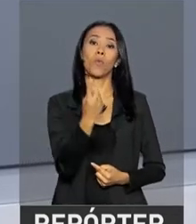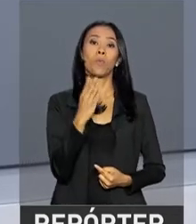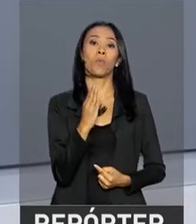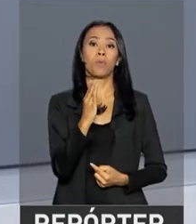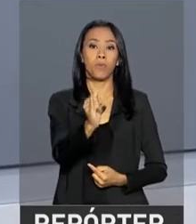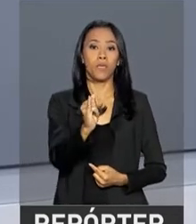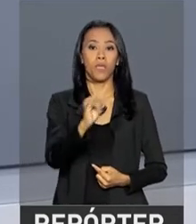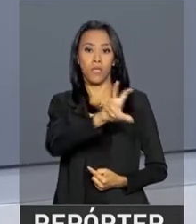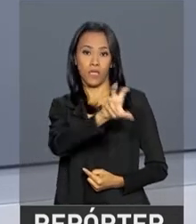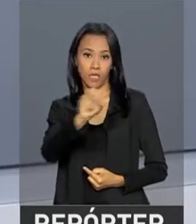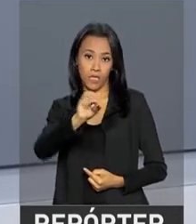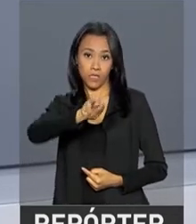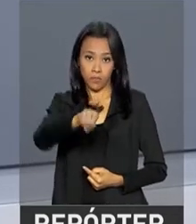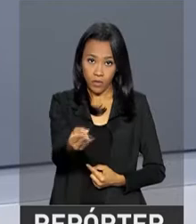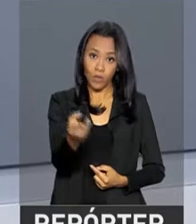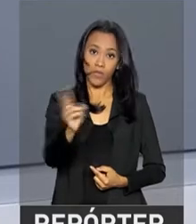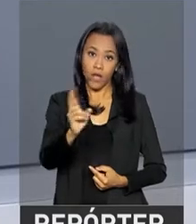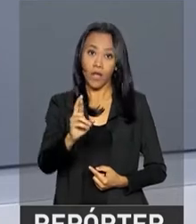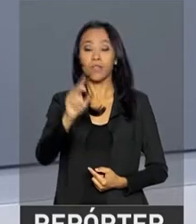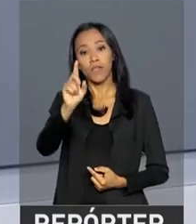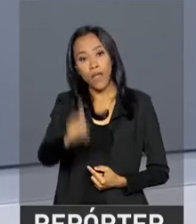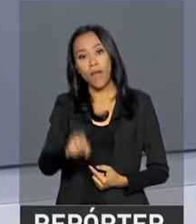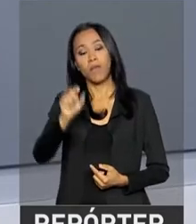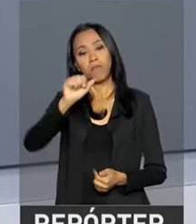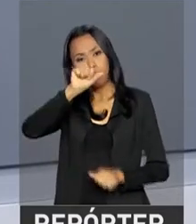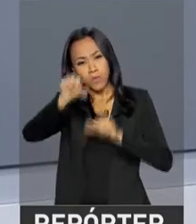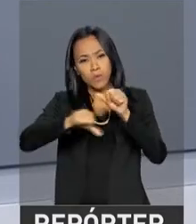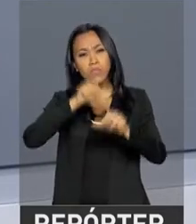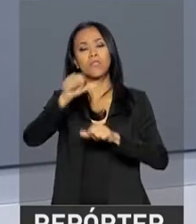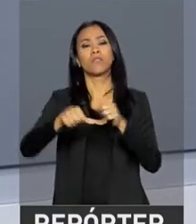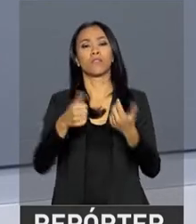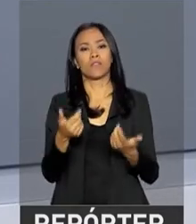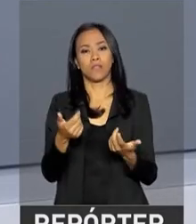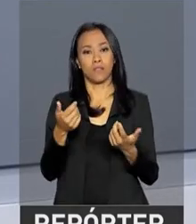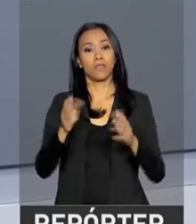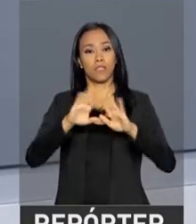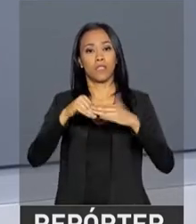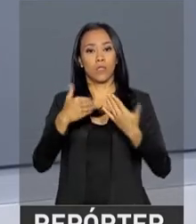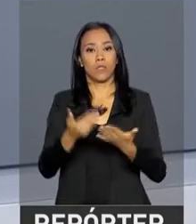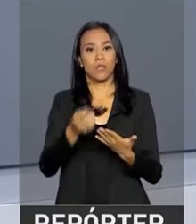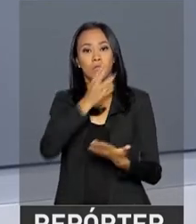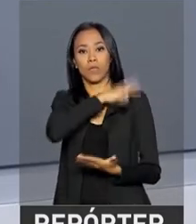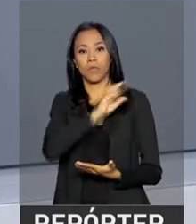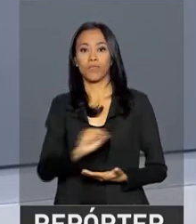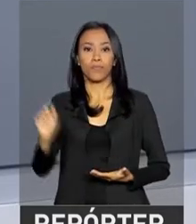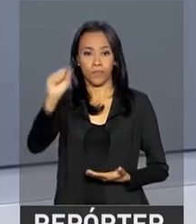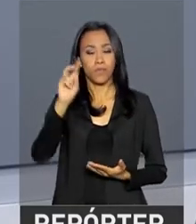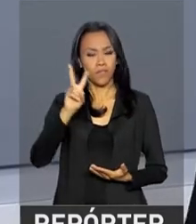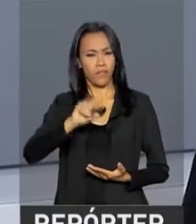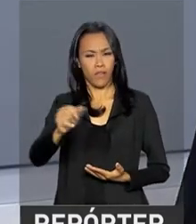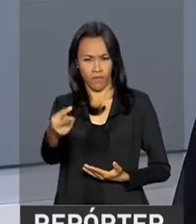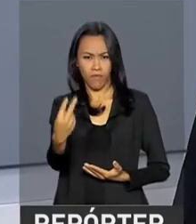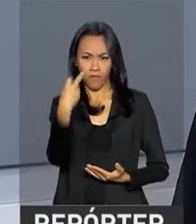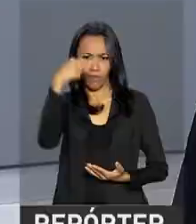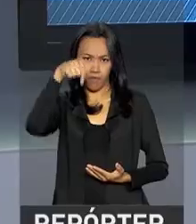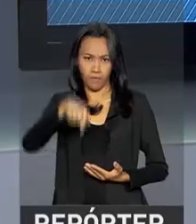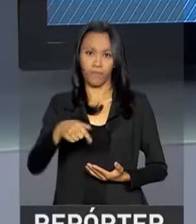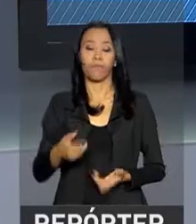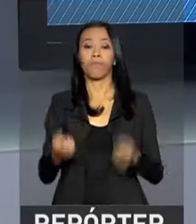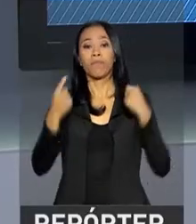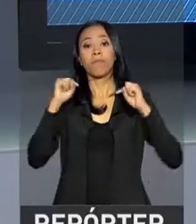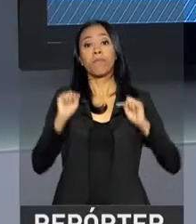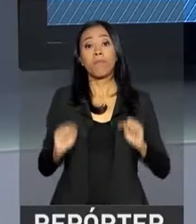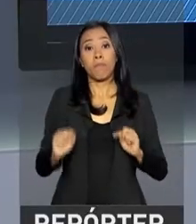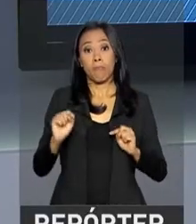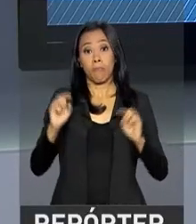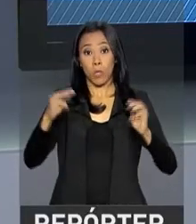de tempo integral como parte das mudanças no ensino médio você acompanha mais informações aqui na tv nbr o ministério da